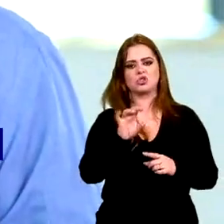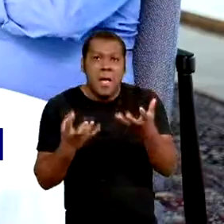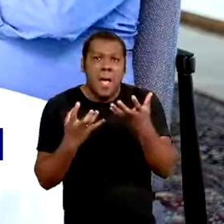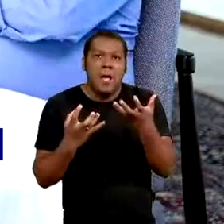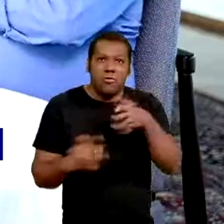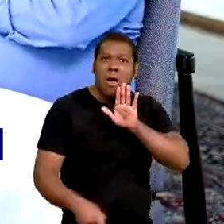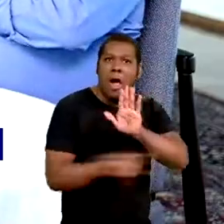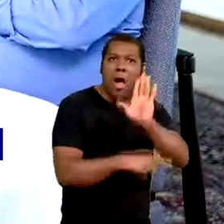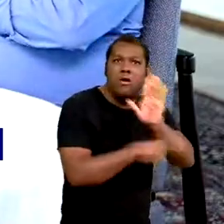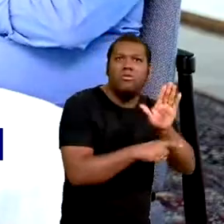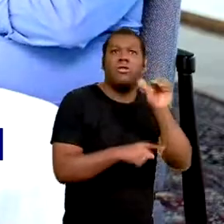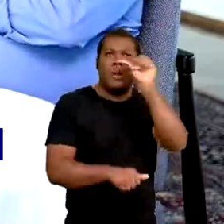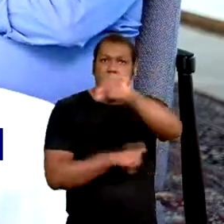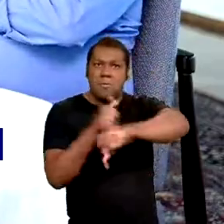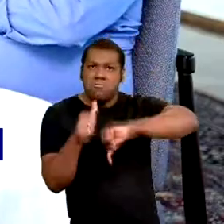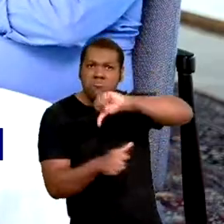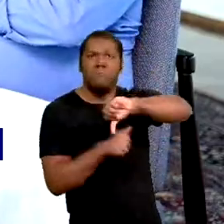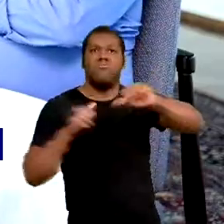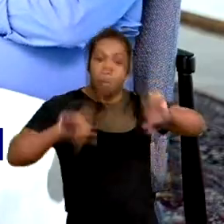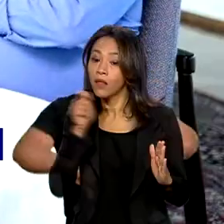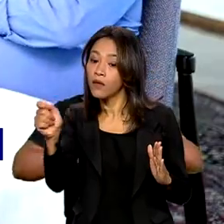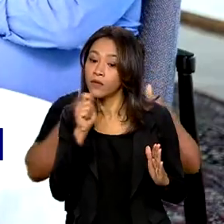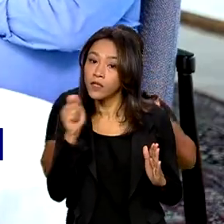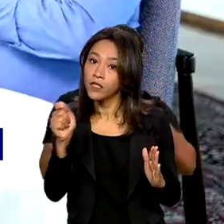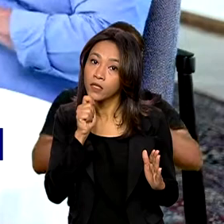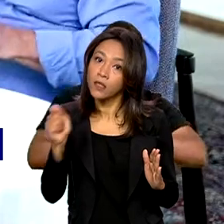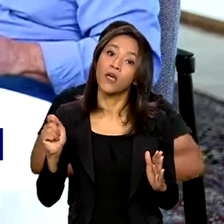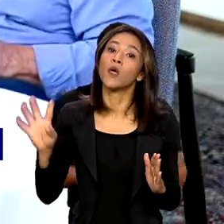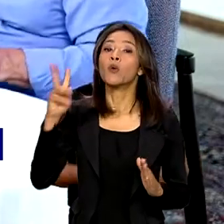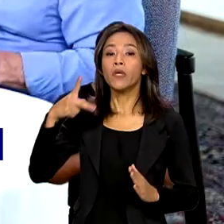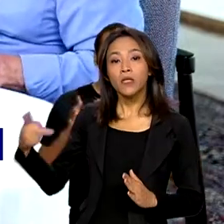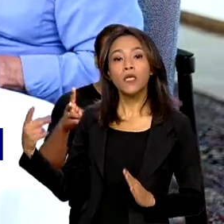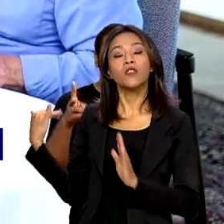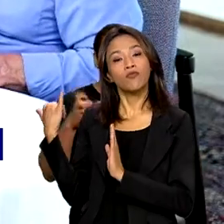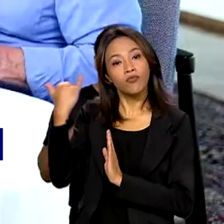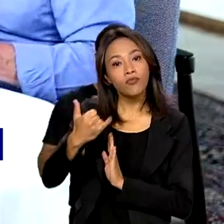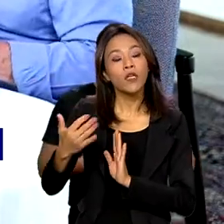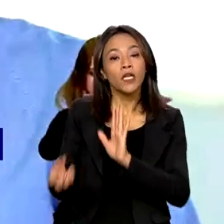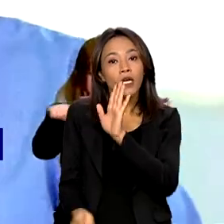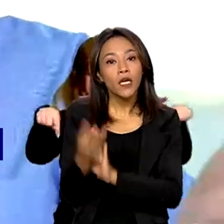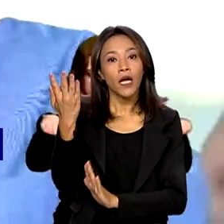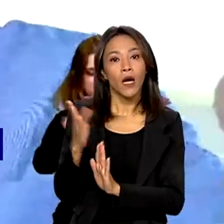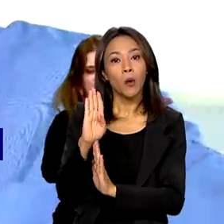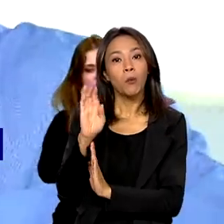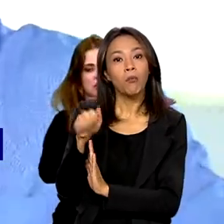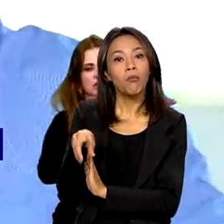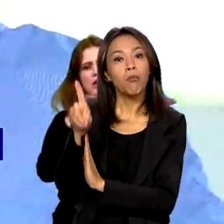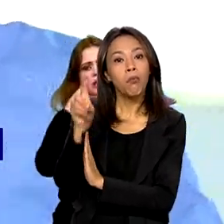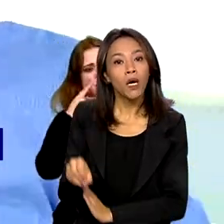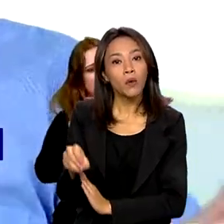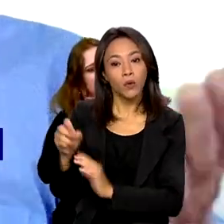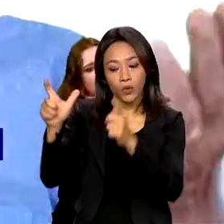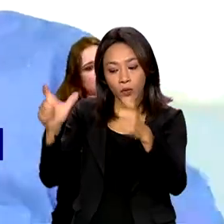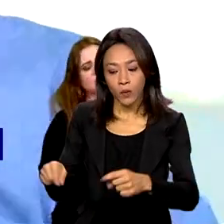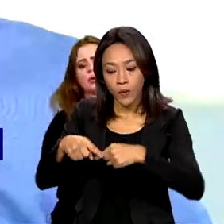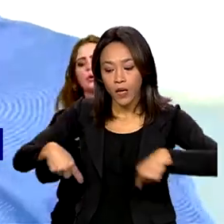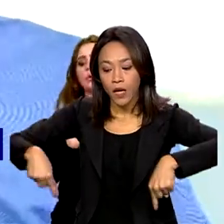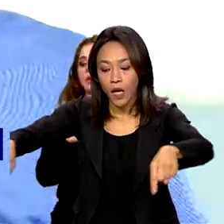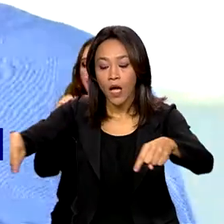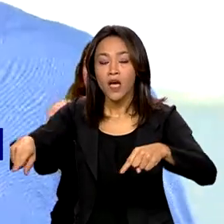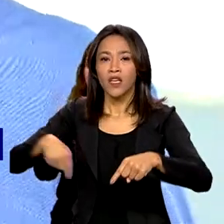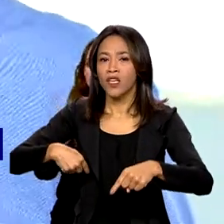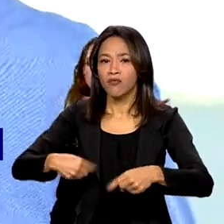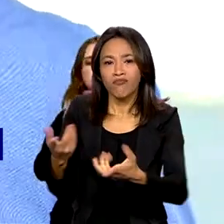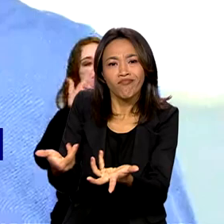desigual durante a conversa o presidente propôs criaram um banco de áreas improdutivas para reduzir conflitos por